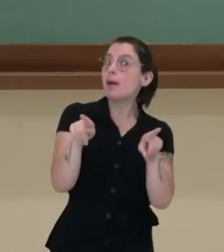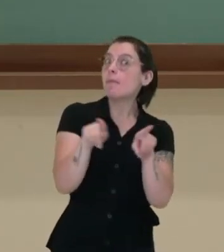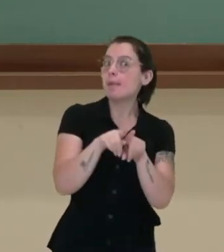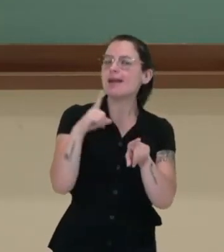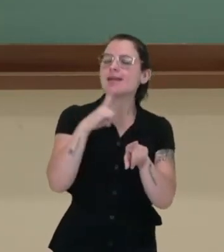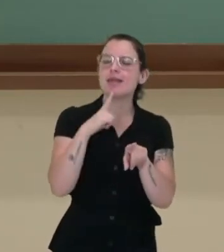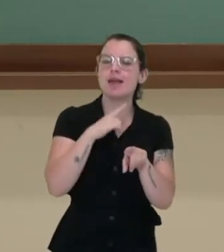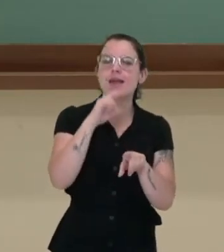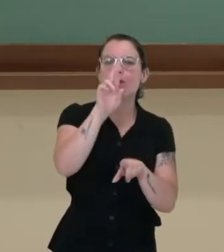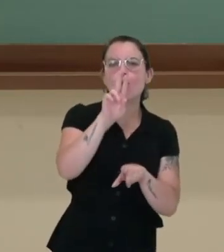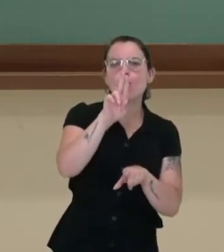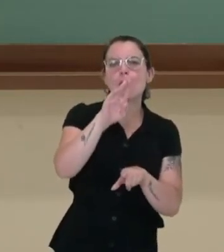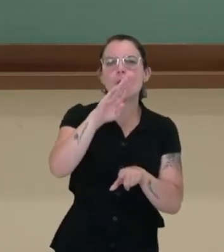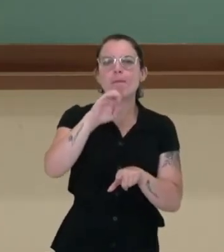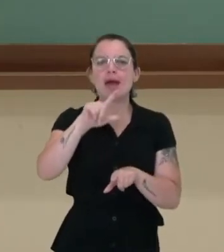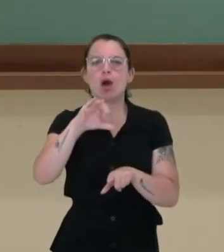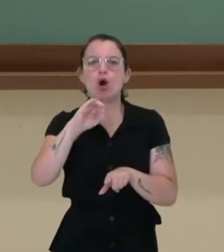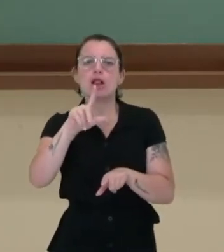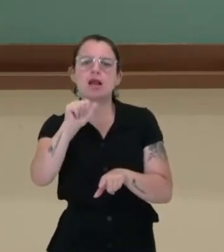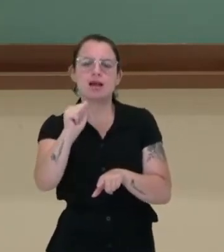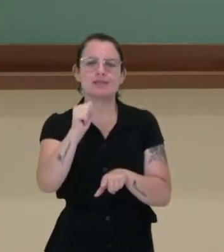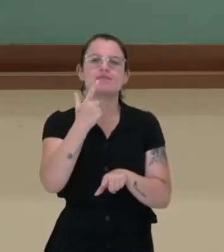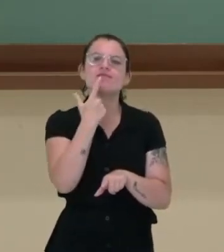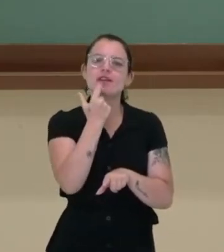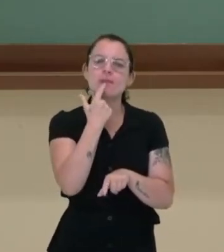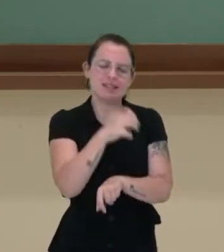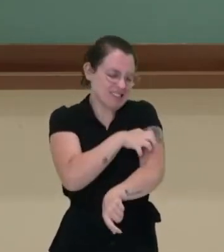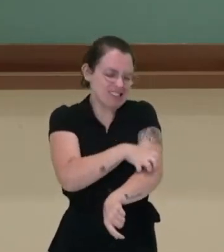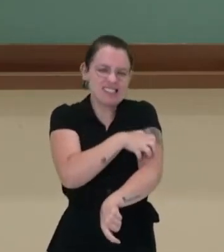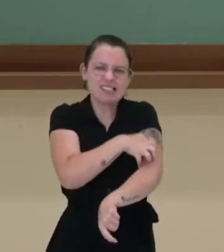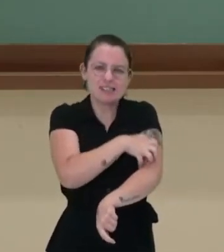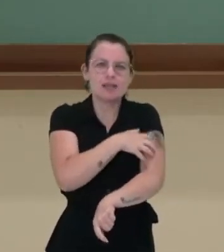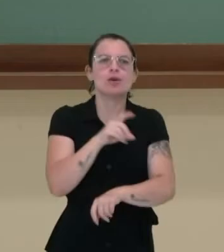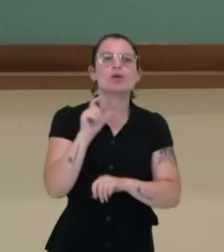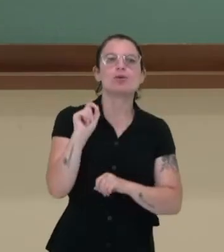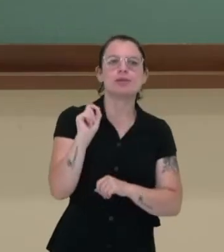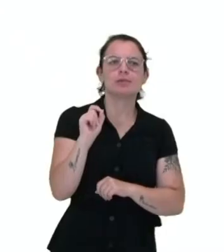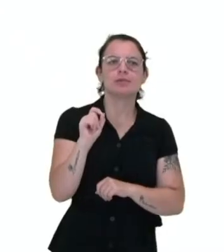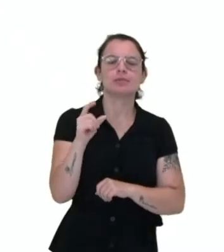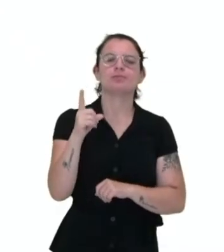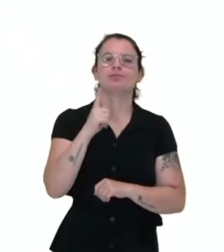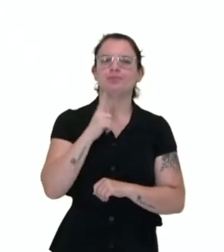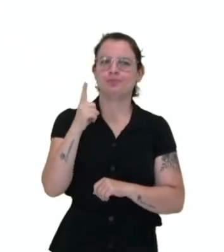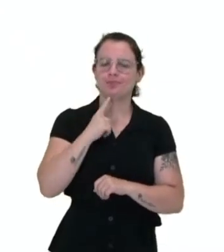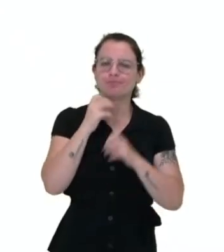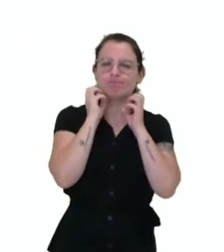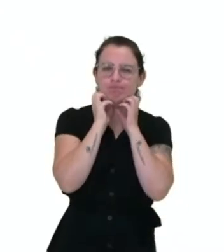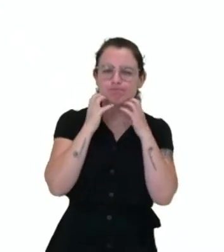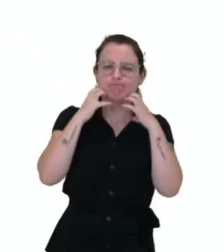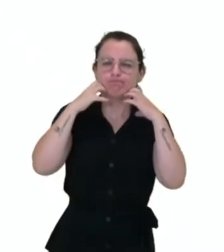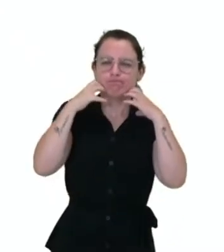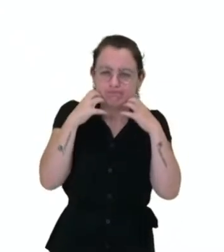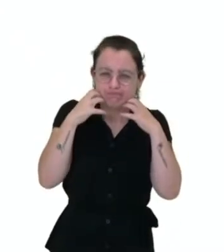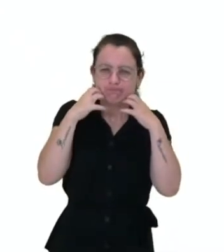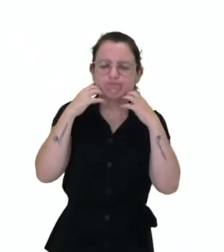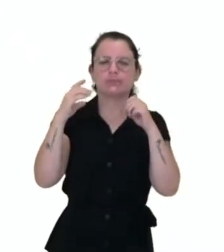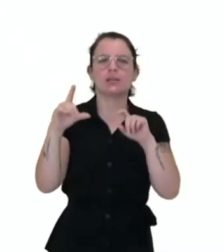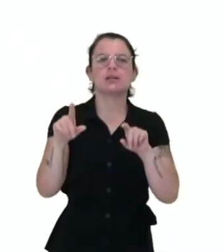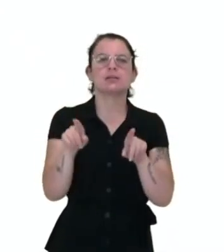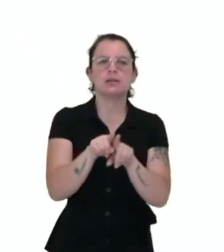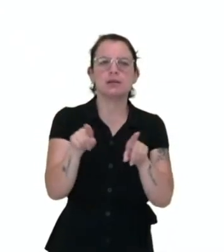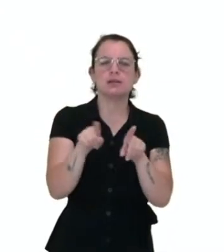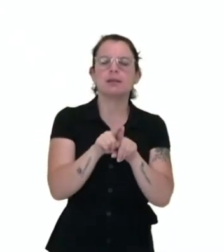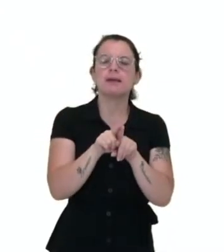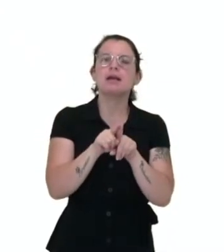rubéola. A rubéola, os sintomas da rubéola: linfonodos inchados, manchas de cor rosa no céu